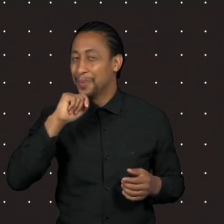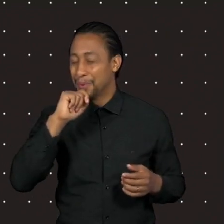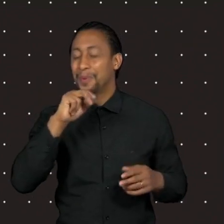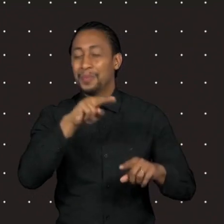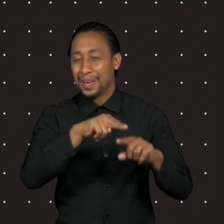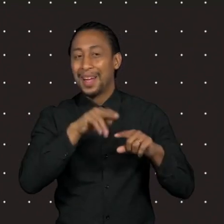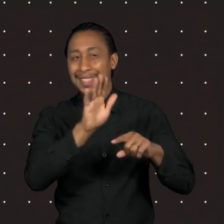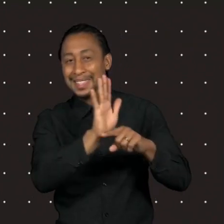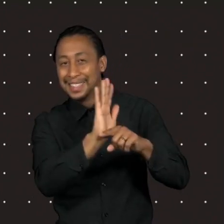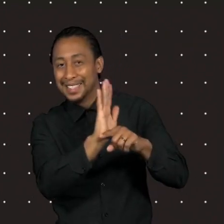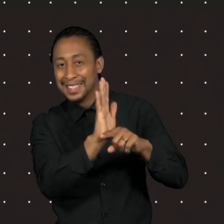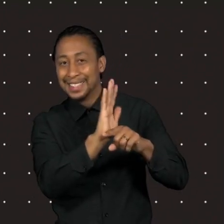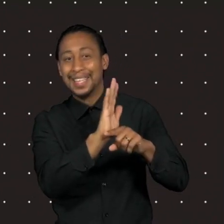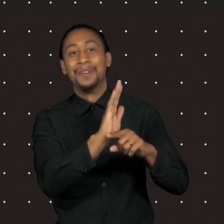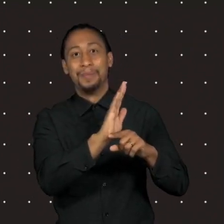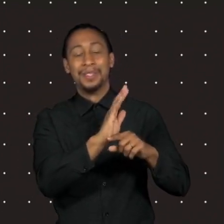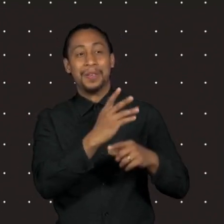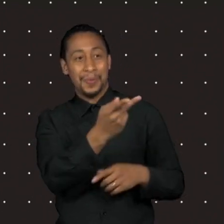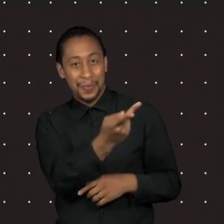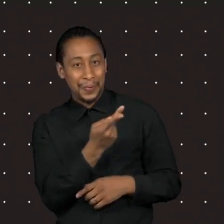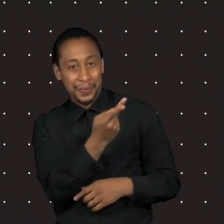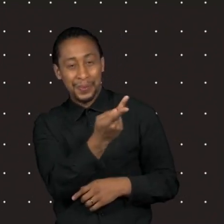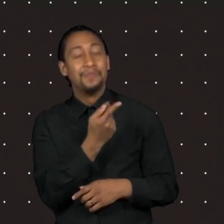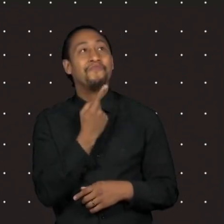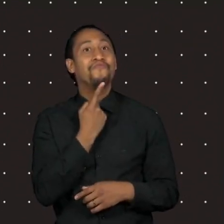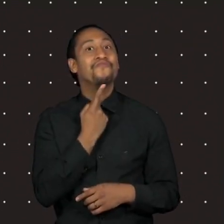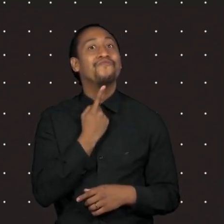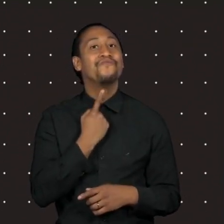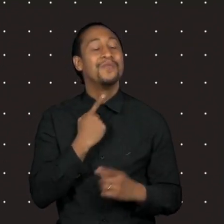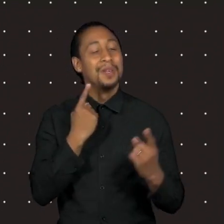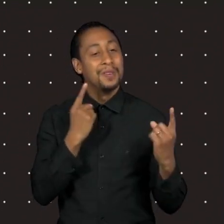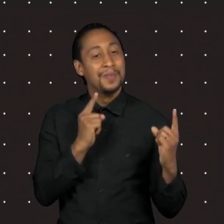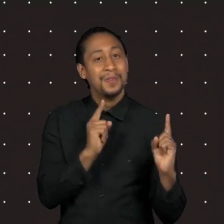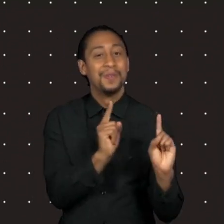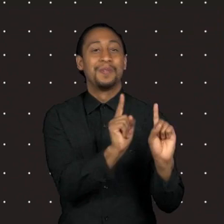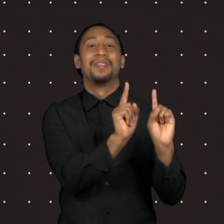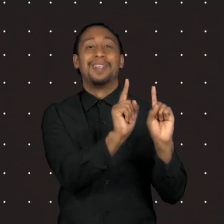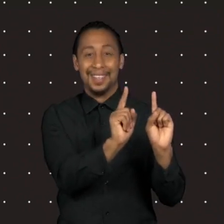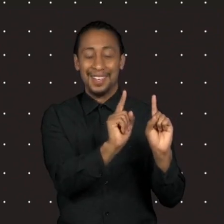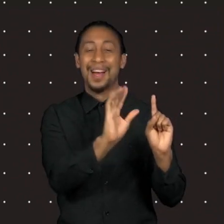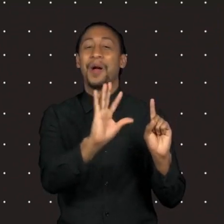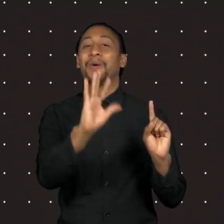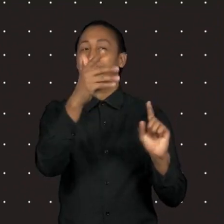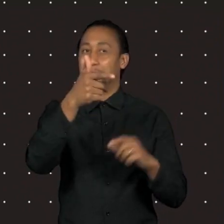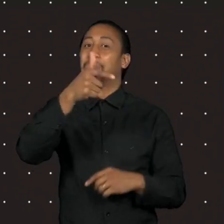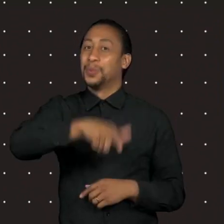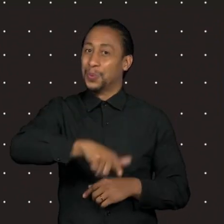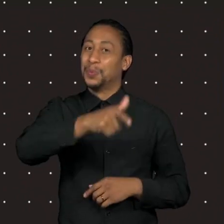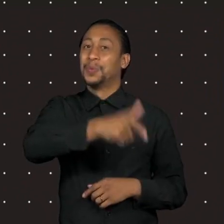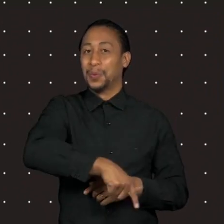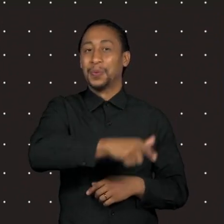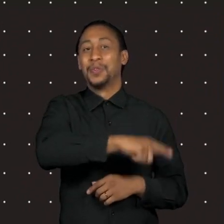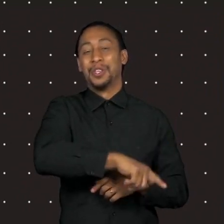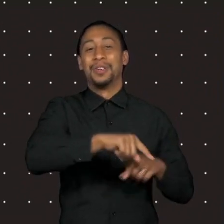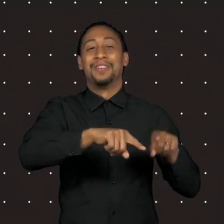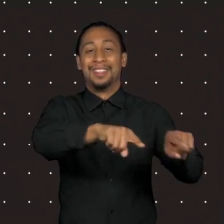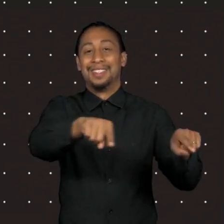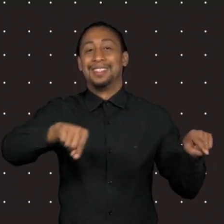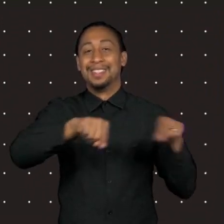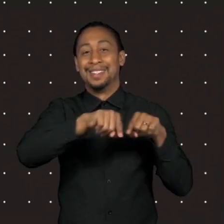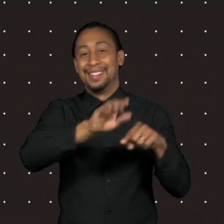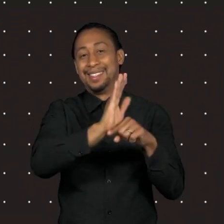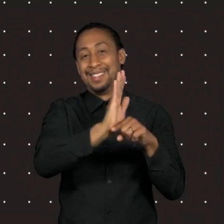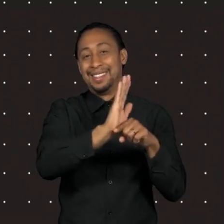cinefilia inveterada de nós dois que acabamos nos cruzando em diversas salas com mostras